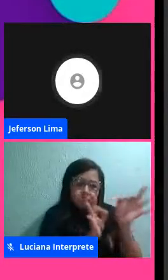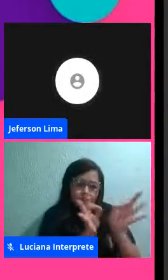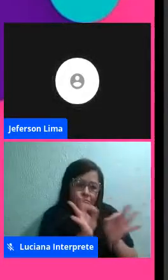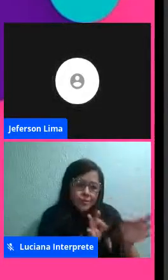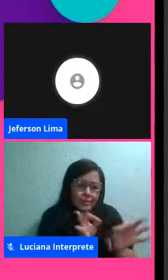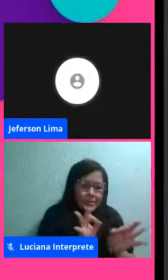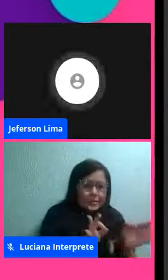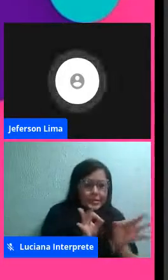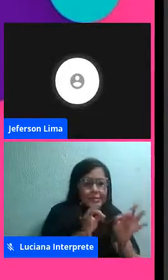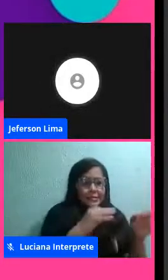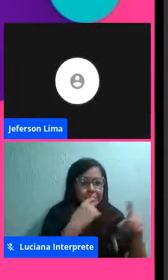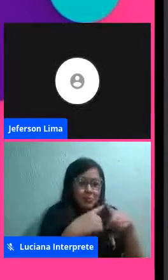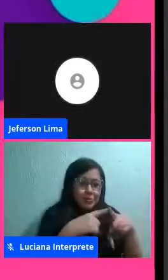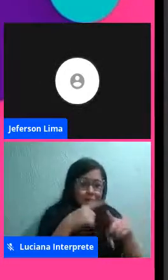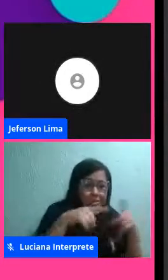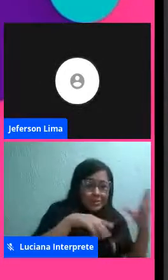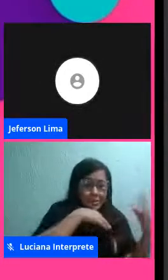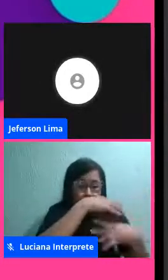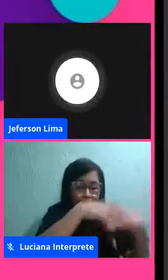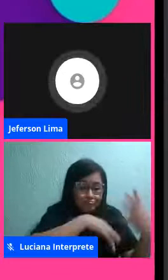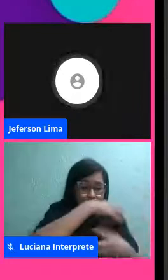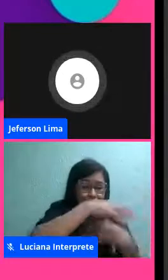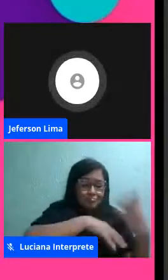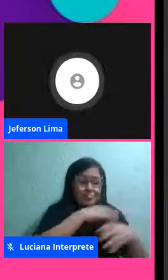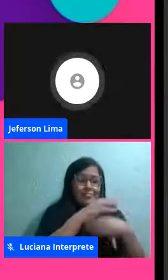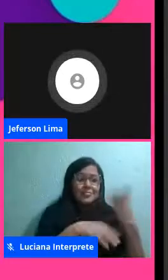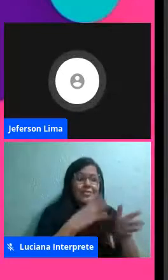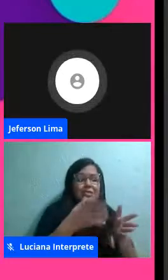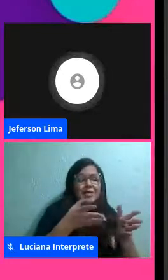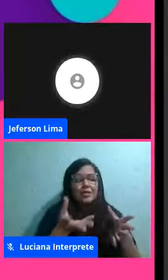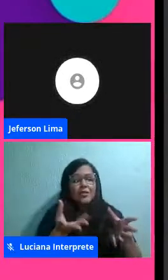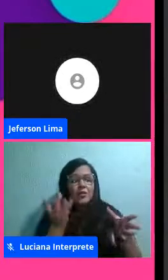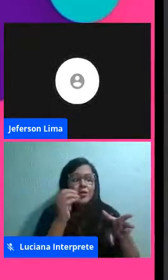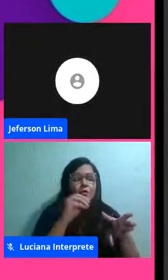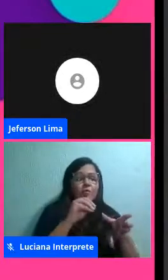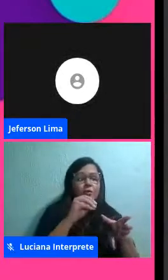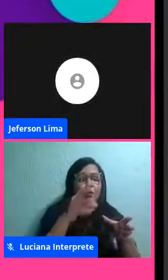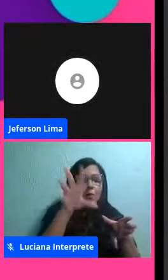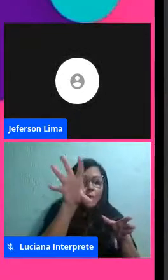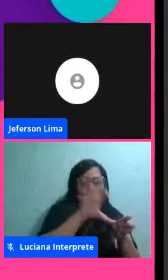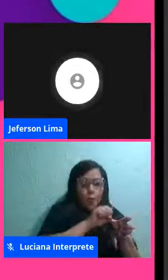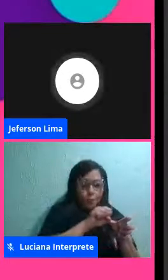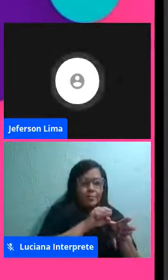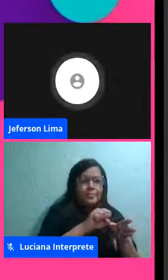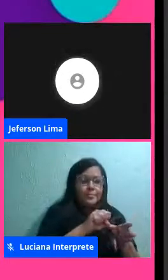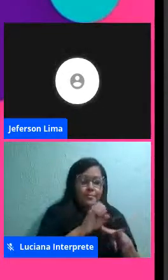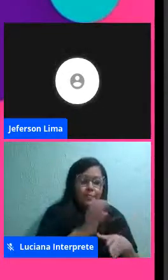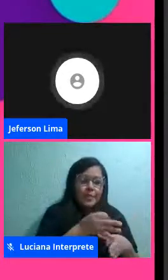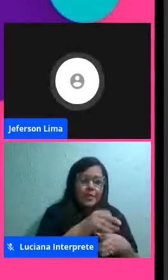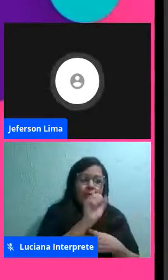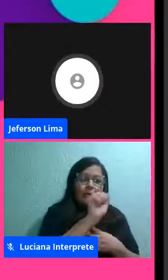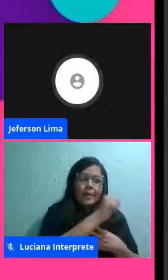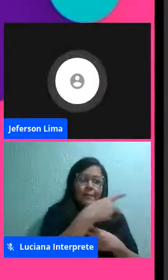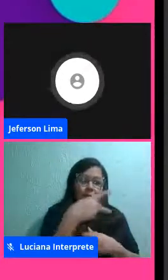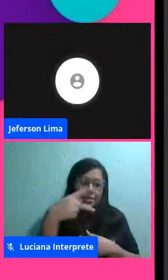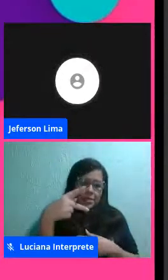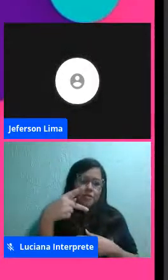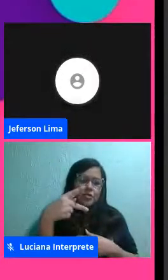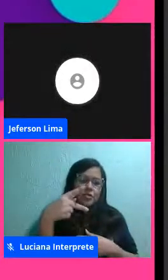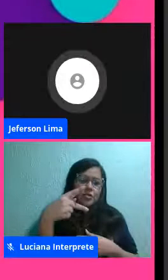tá doido. Então a gente vai exportar aqui, ó, um app. E que app, JEFERSON? Tu não criou nada isso